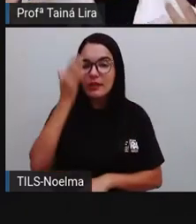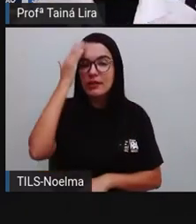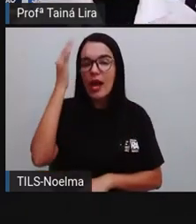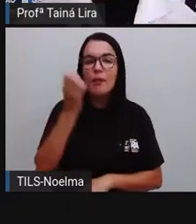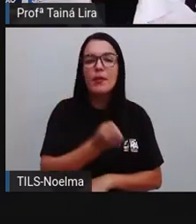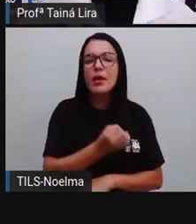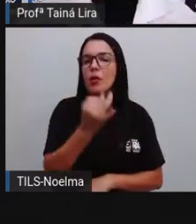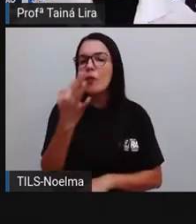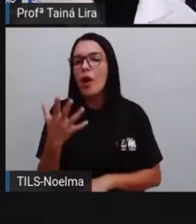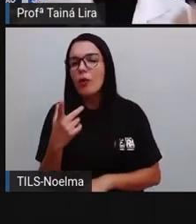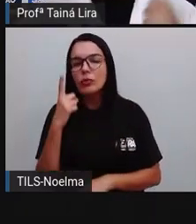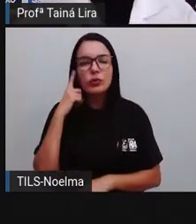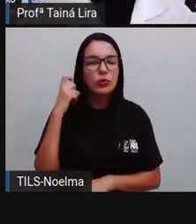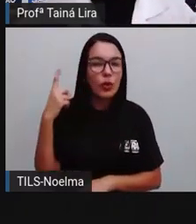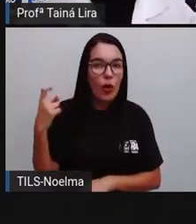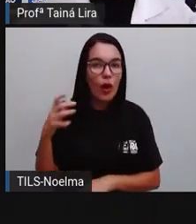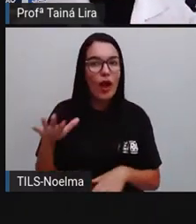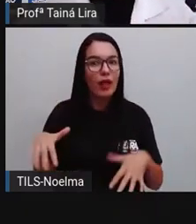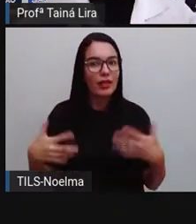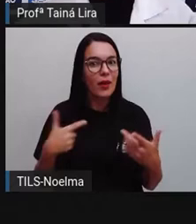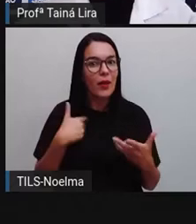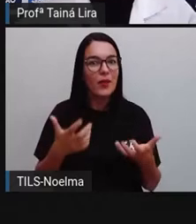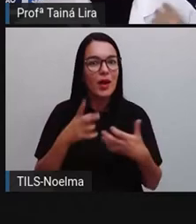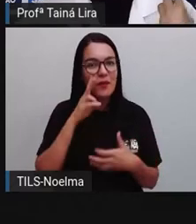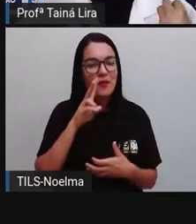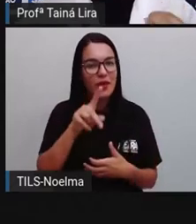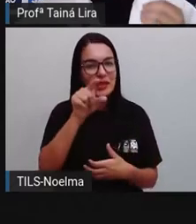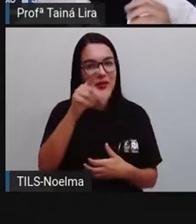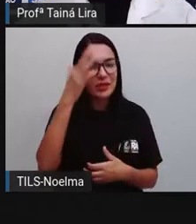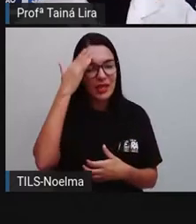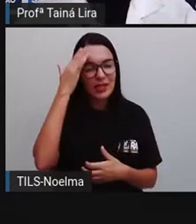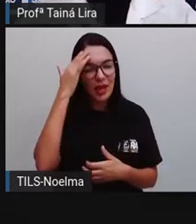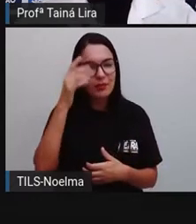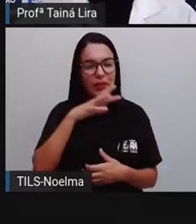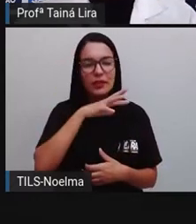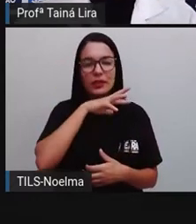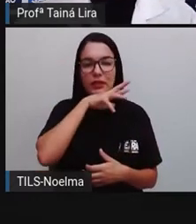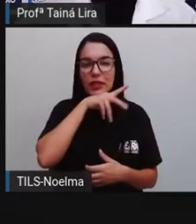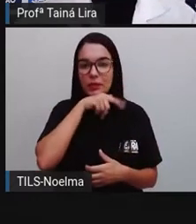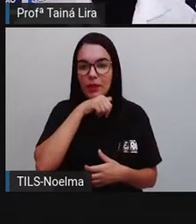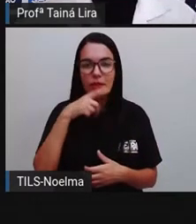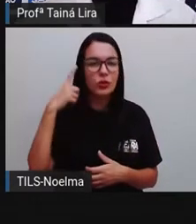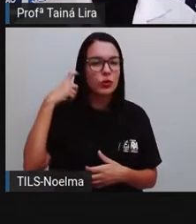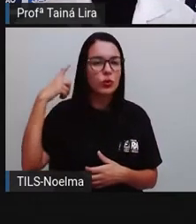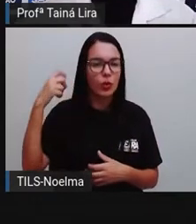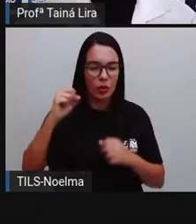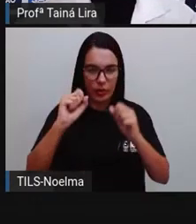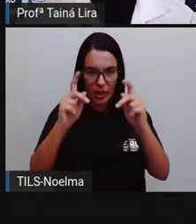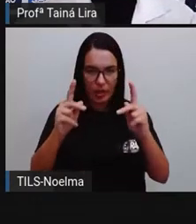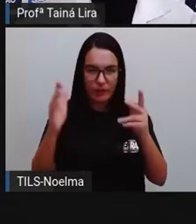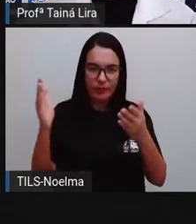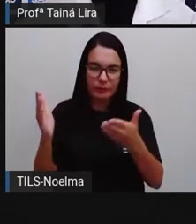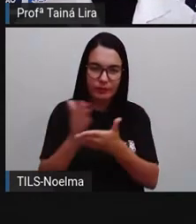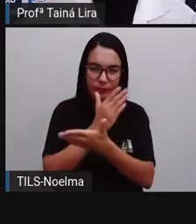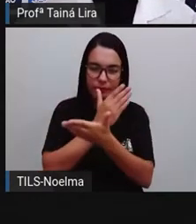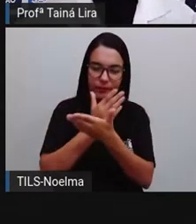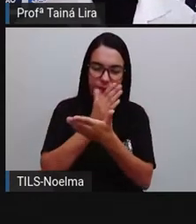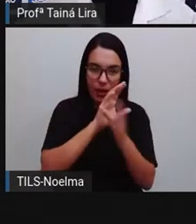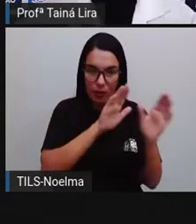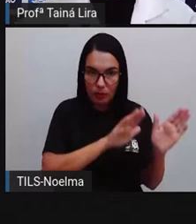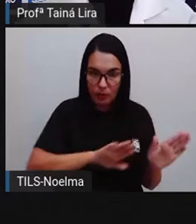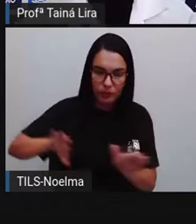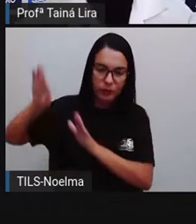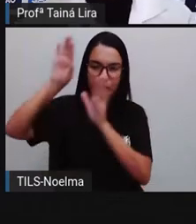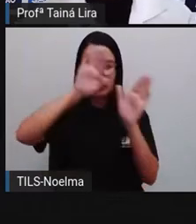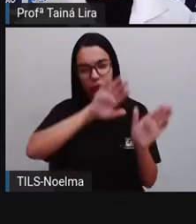sabe que som é esse? Então, agora eu quero ver, tá? Então, são sons de animais. A pró vai passando aqui, tá?